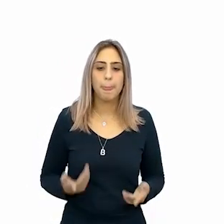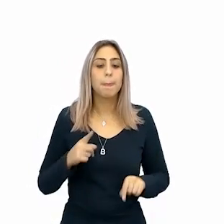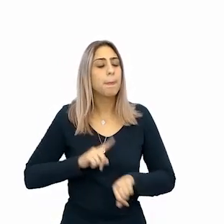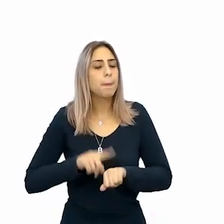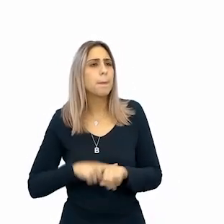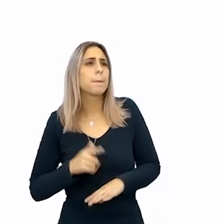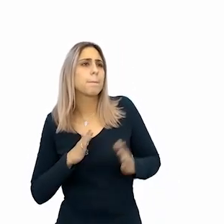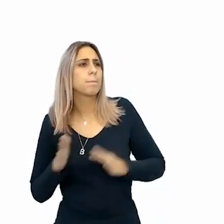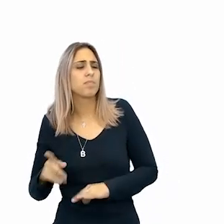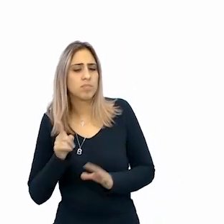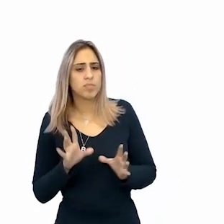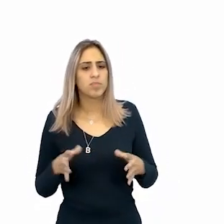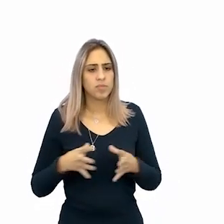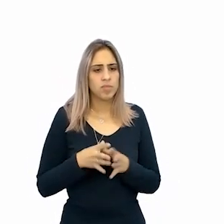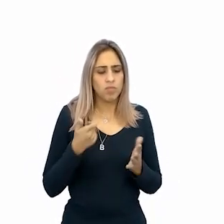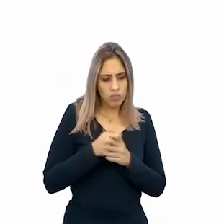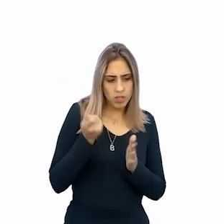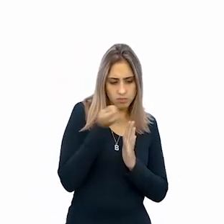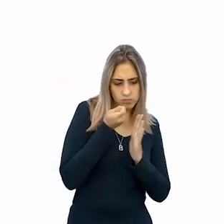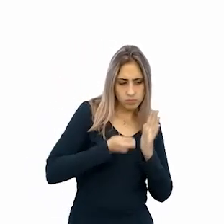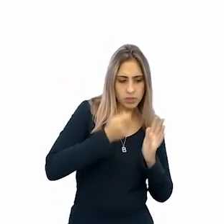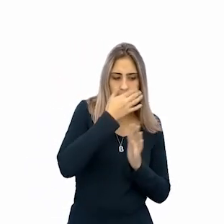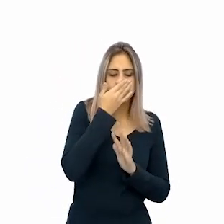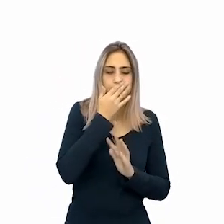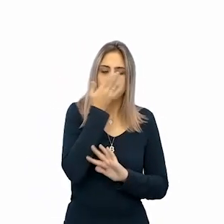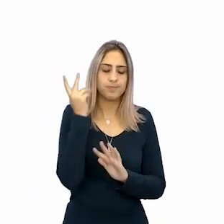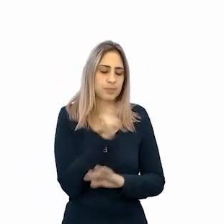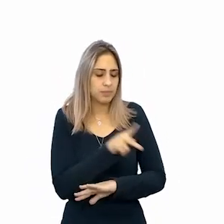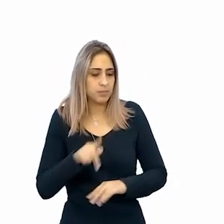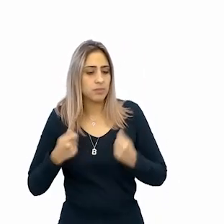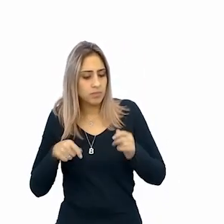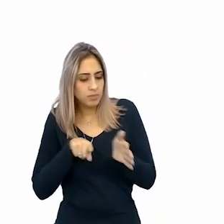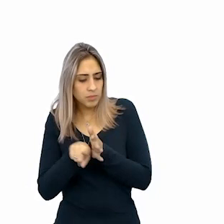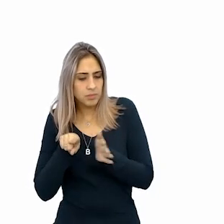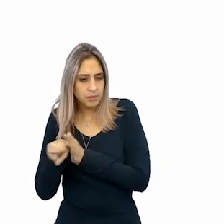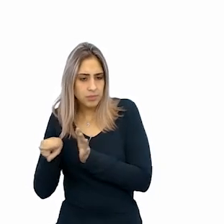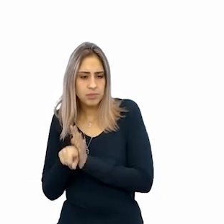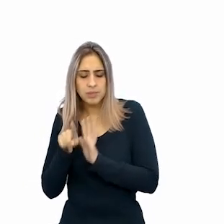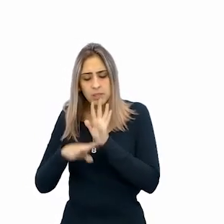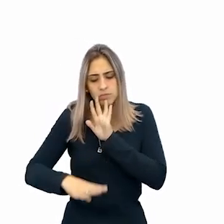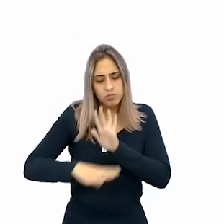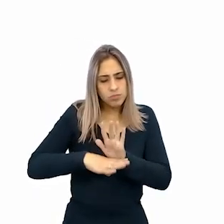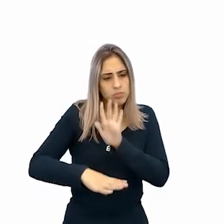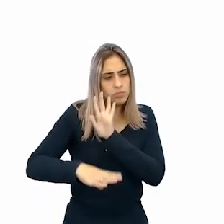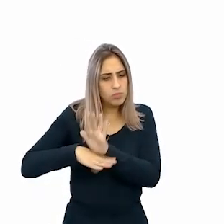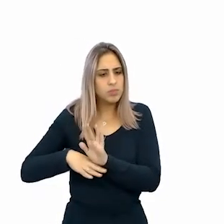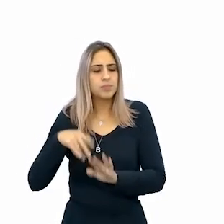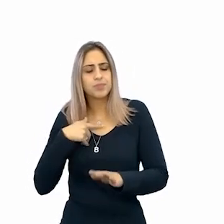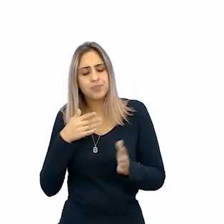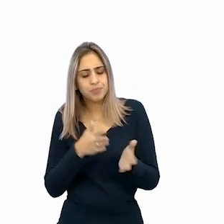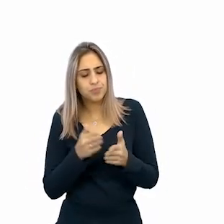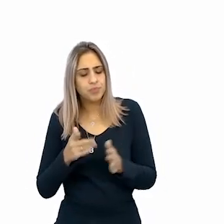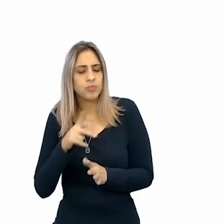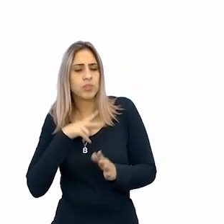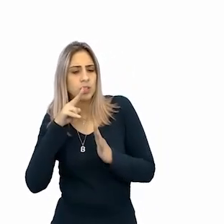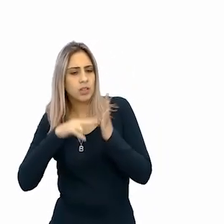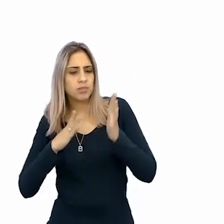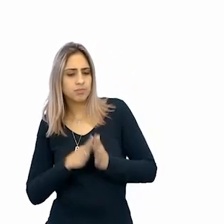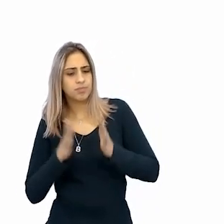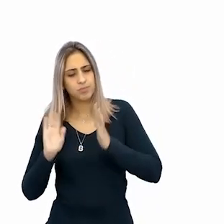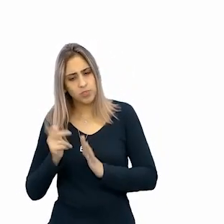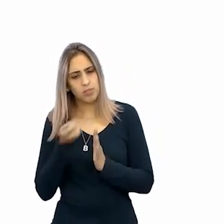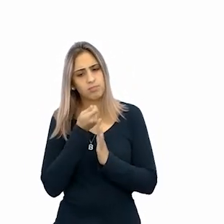momento em que as duplas estão escrevendo, o professor deve fazer perguntas que os ajudem, como pedir que leiam a parte que